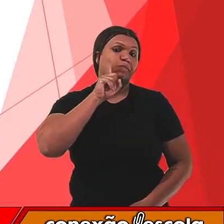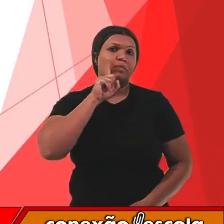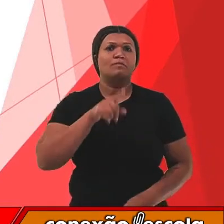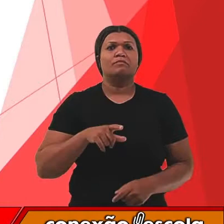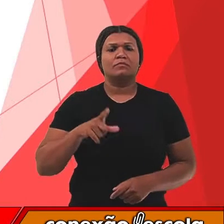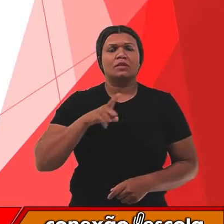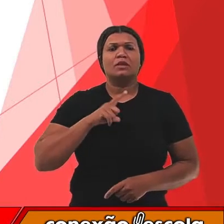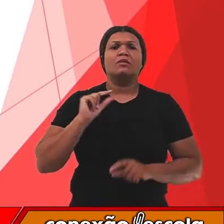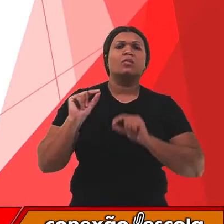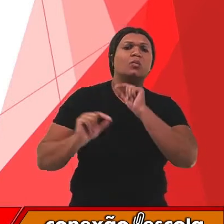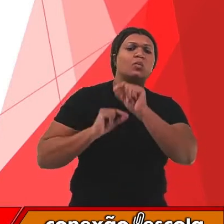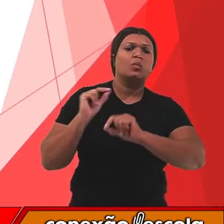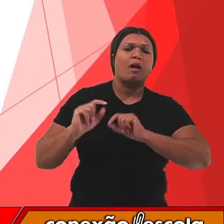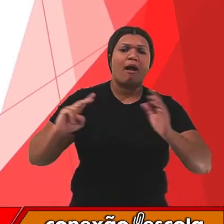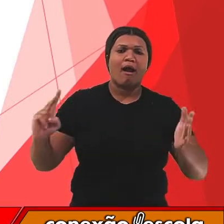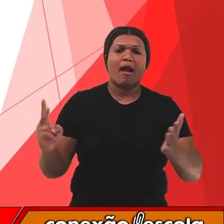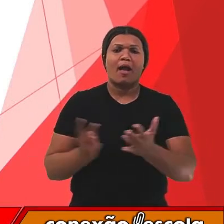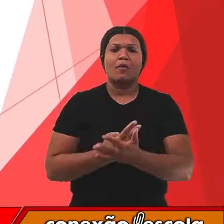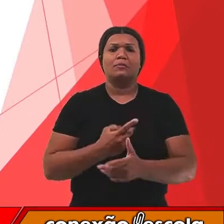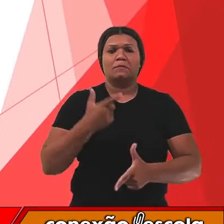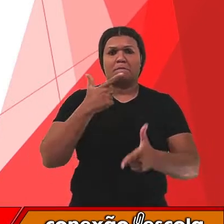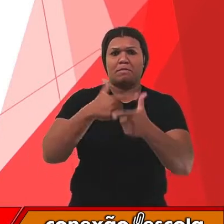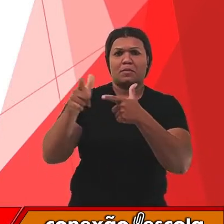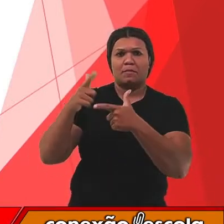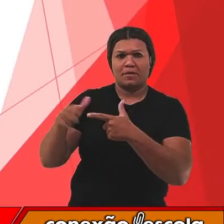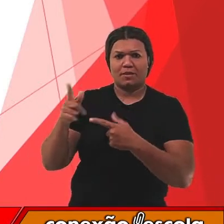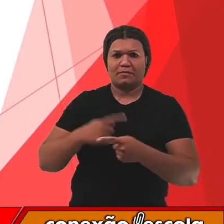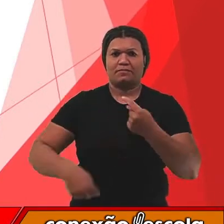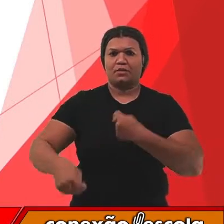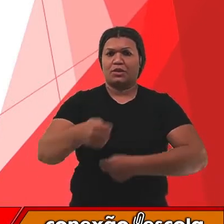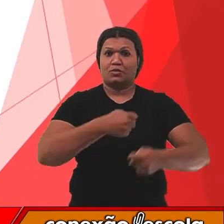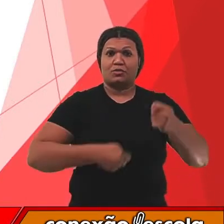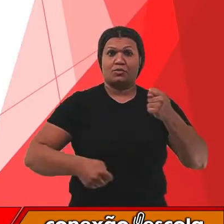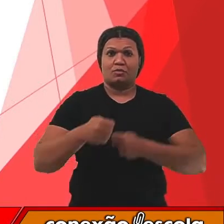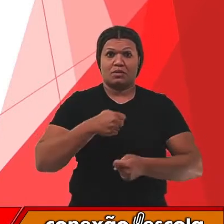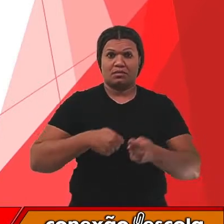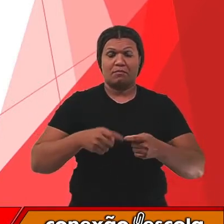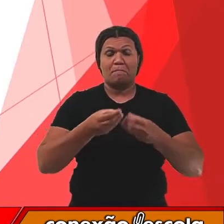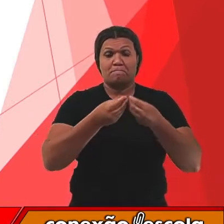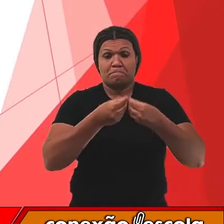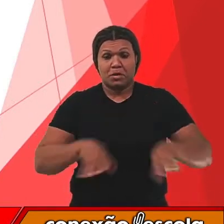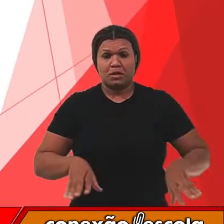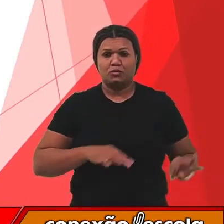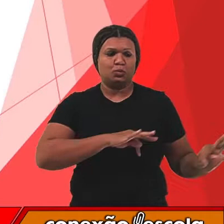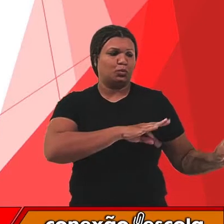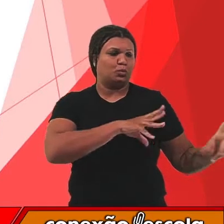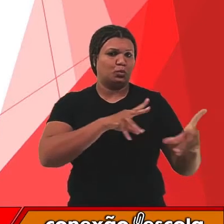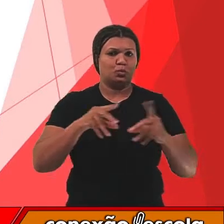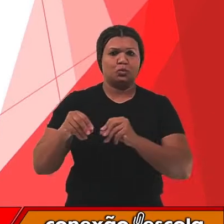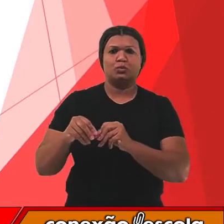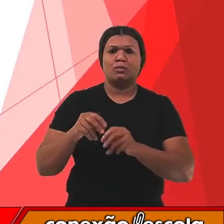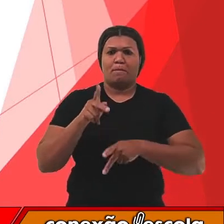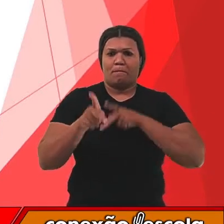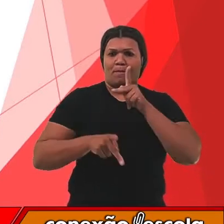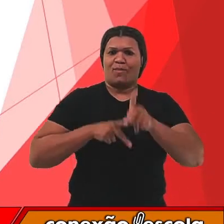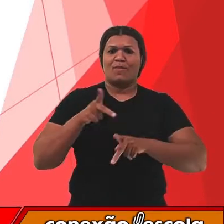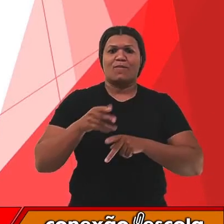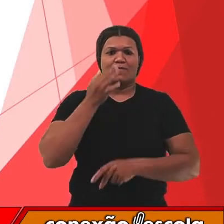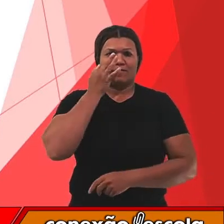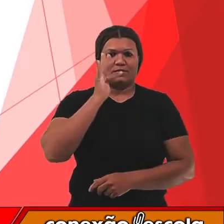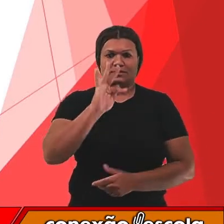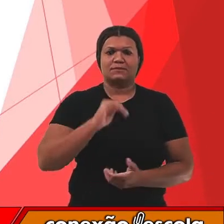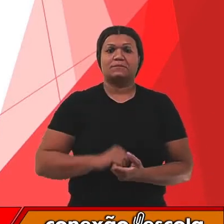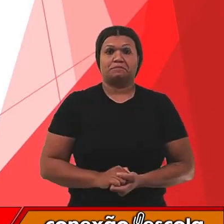déficit econômico que atingiu toda a sociedade francesa. Essa crise gerou grande